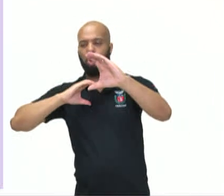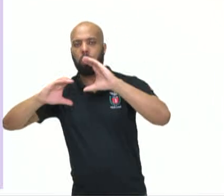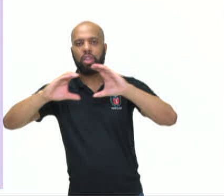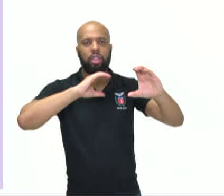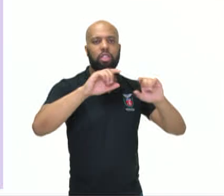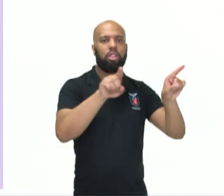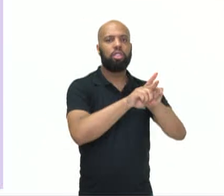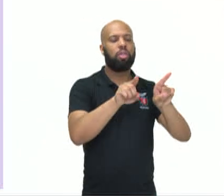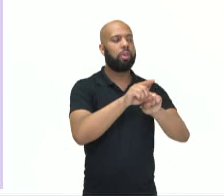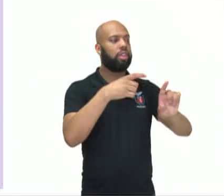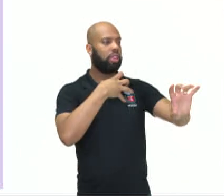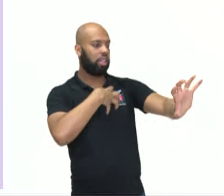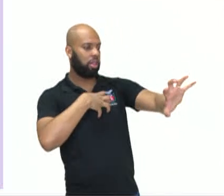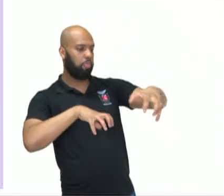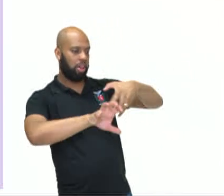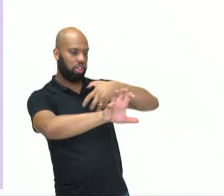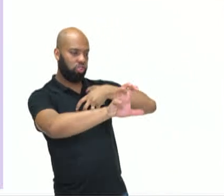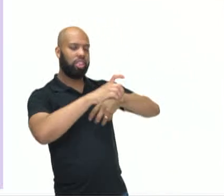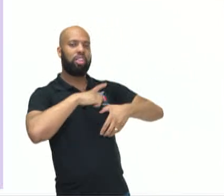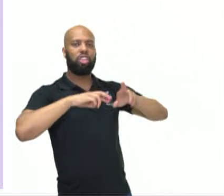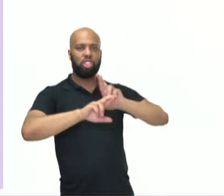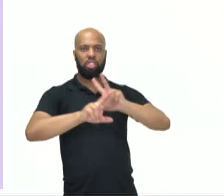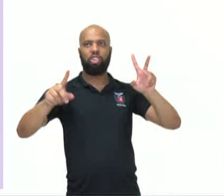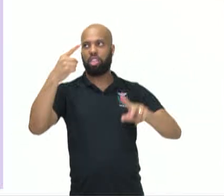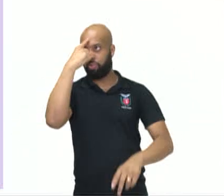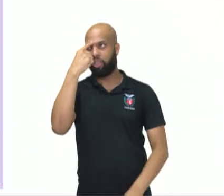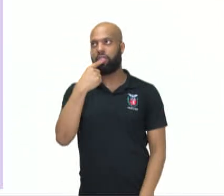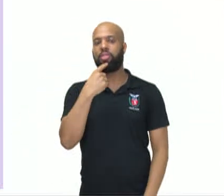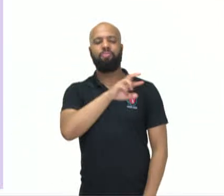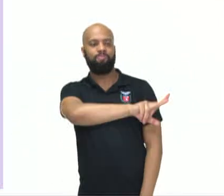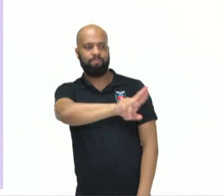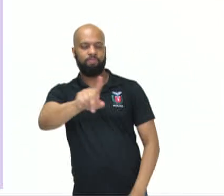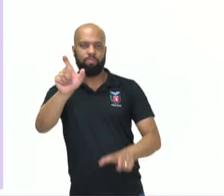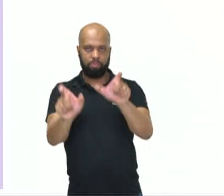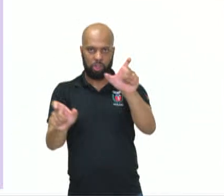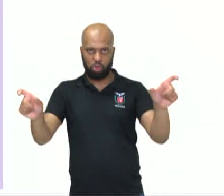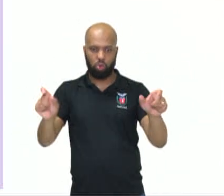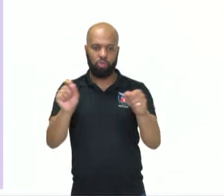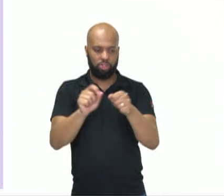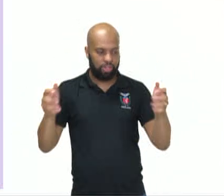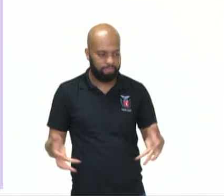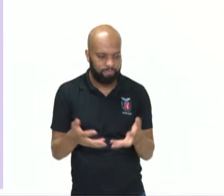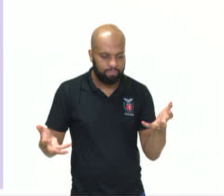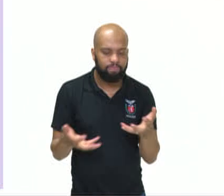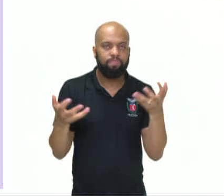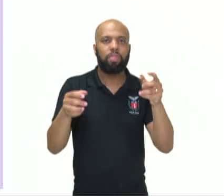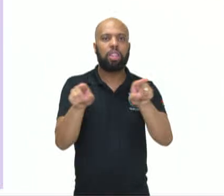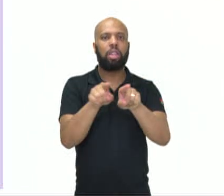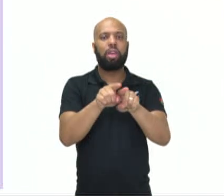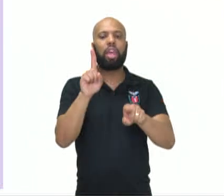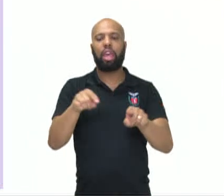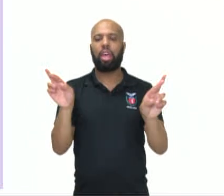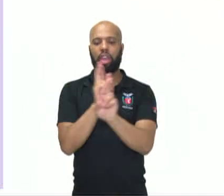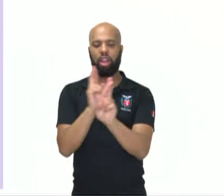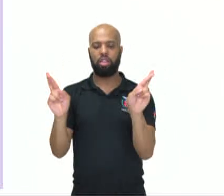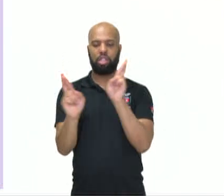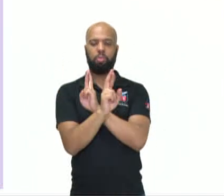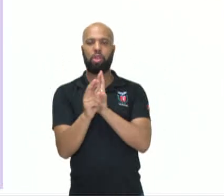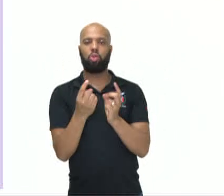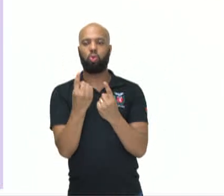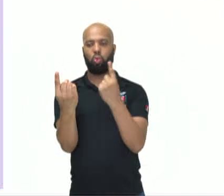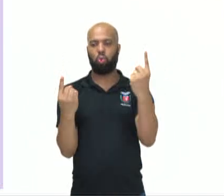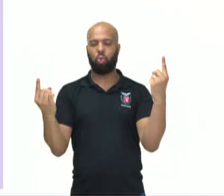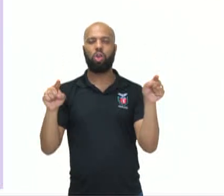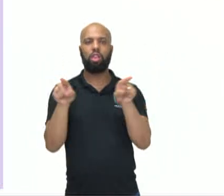e a empatia com diferentes perfis de pessoas. Ela promove também o seu relacionamento